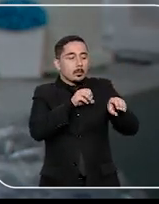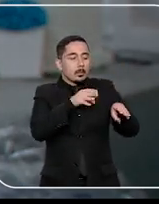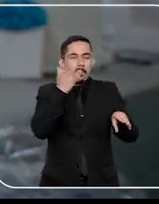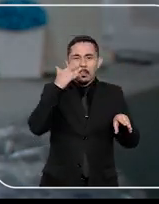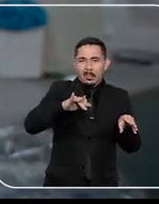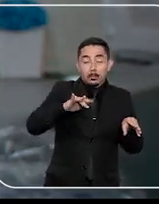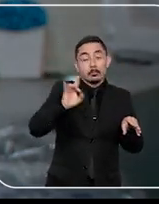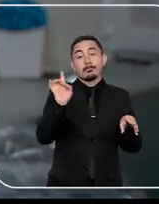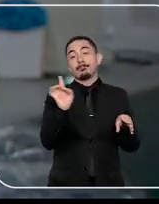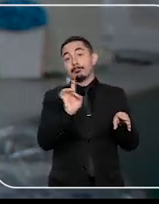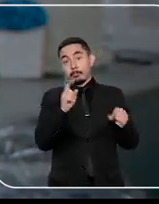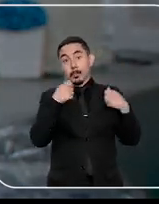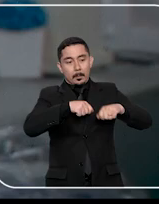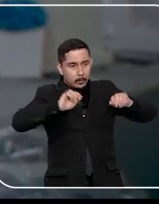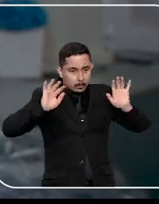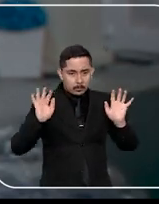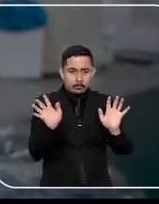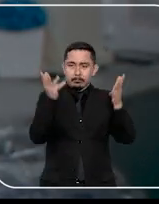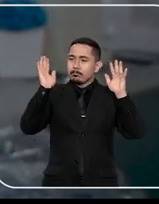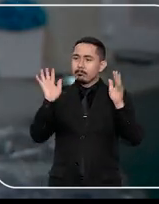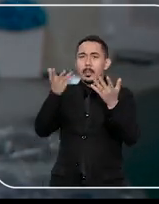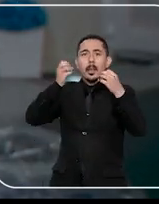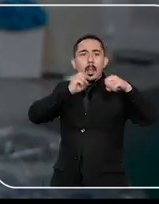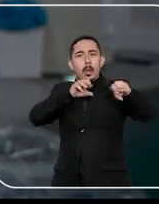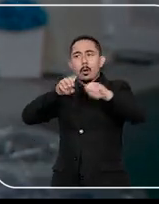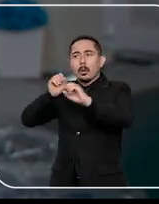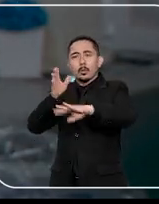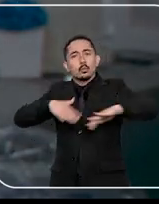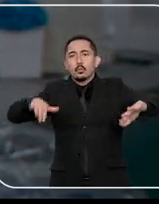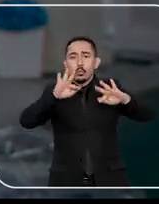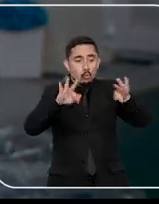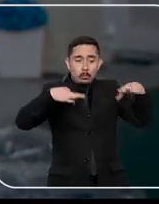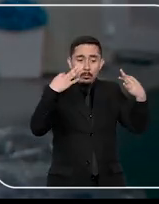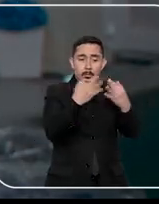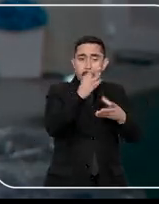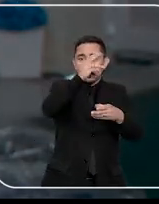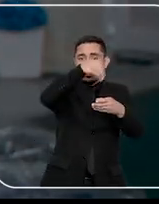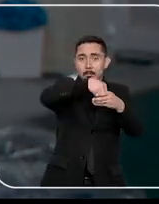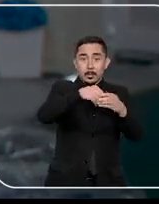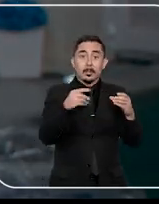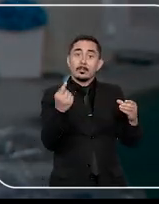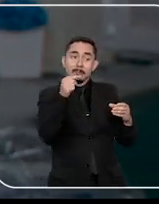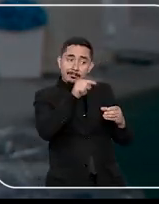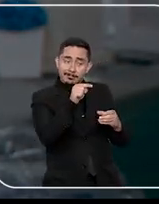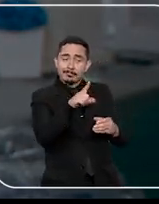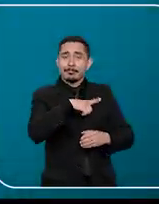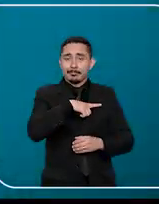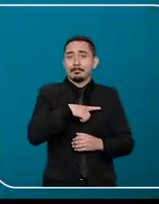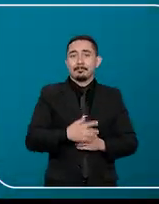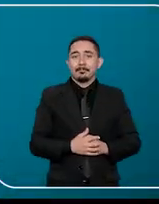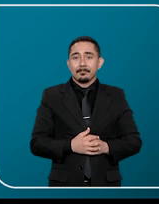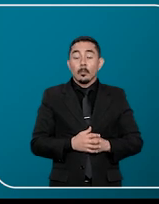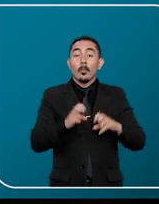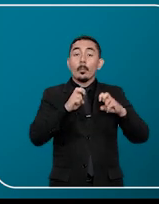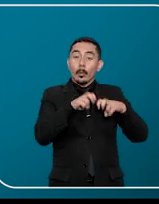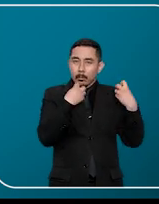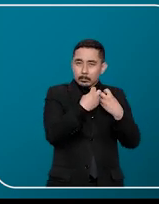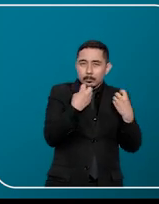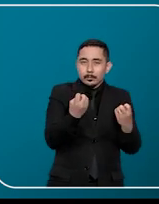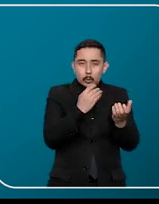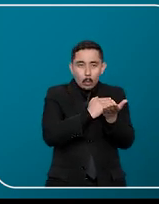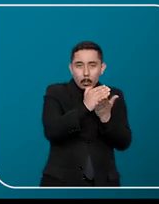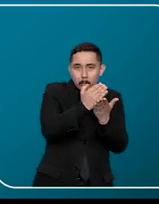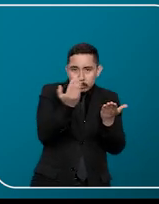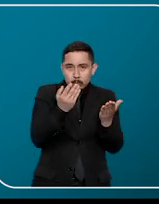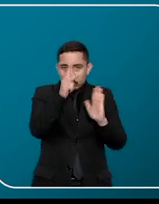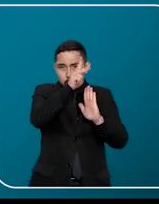crianças, a gente precisa promover educação para todo o ambiente, né, em qual a criança vive. A comissão realizou sua